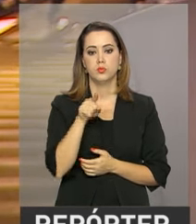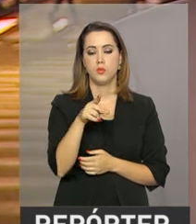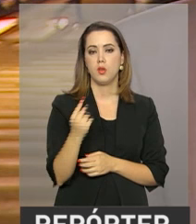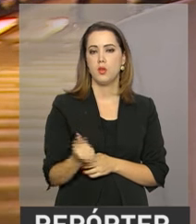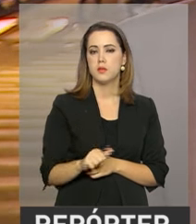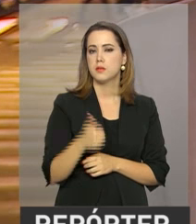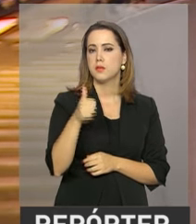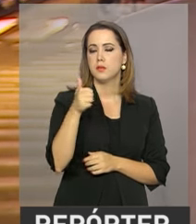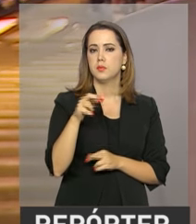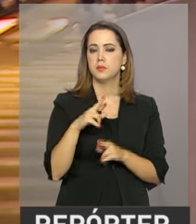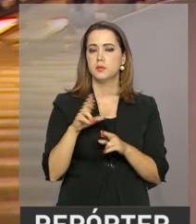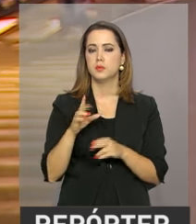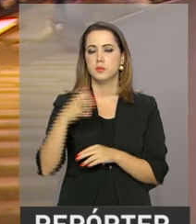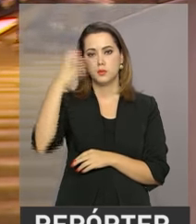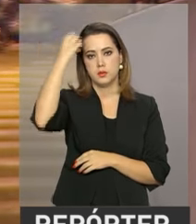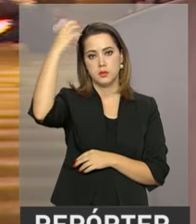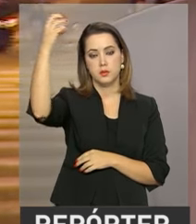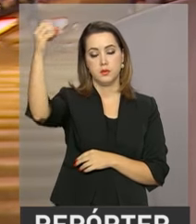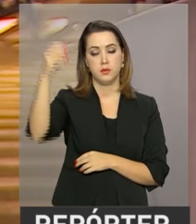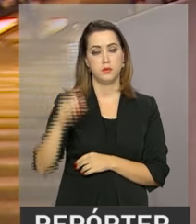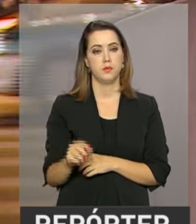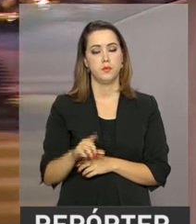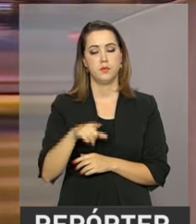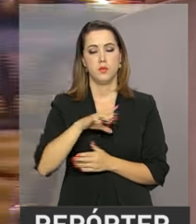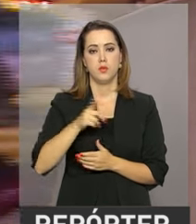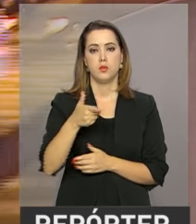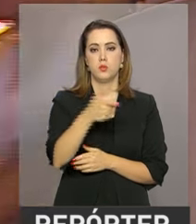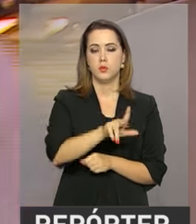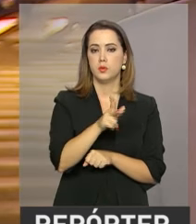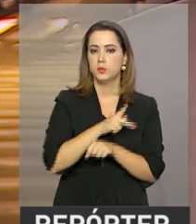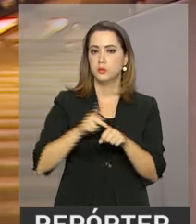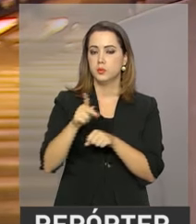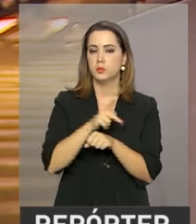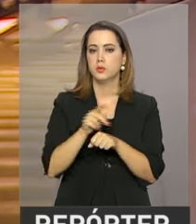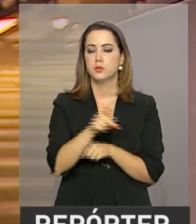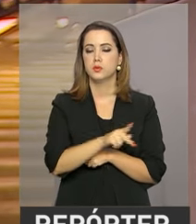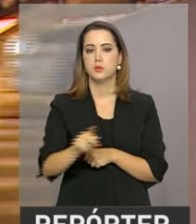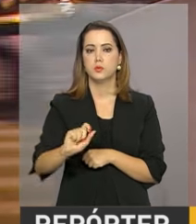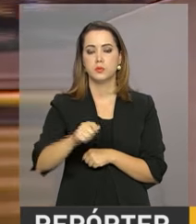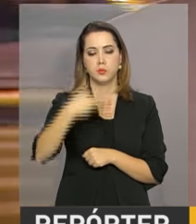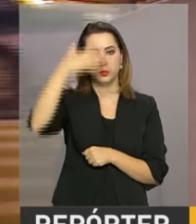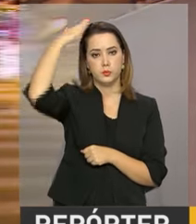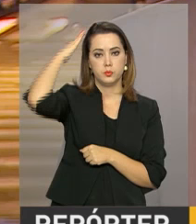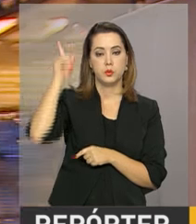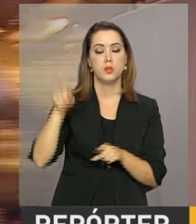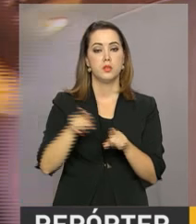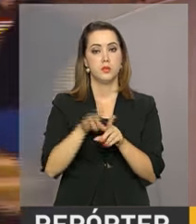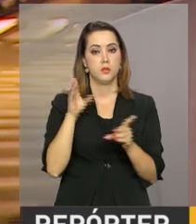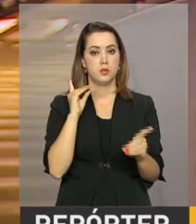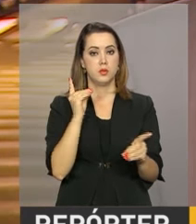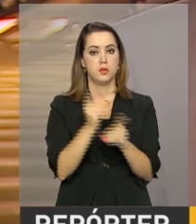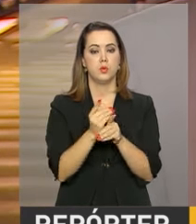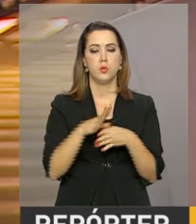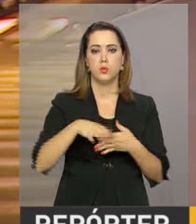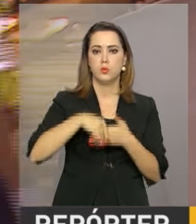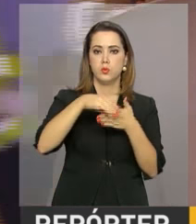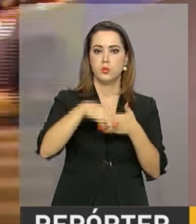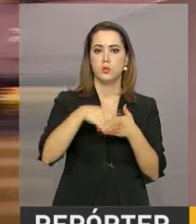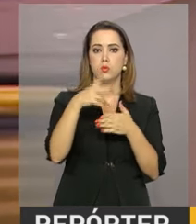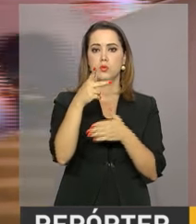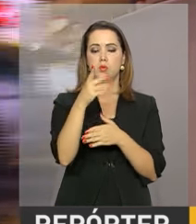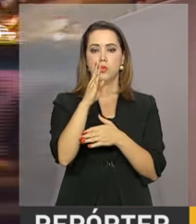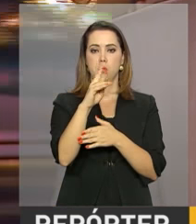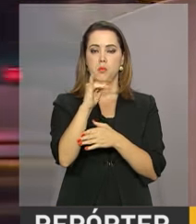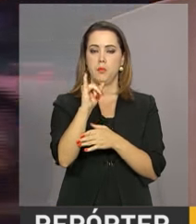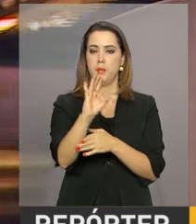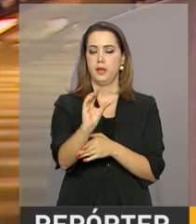a primeira viagem internacional do presidente Michel Temer e ele também deve realizar um encontro com líderes do BRICS, o